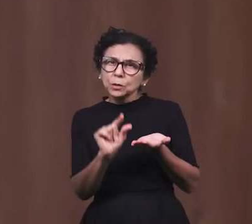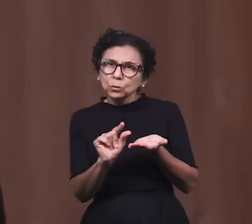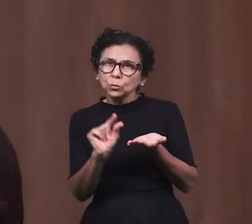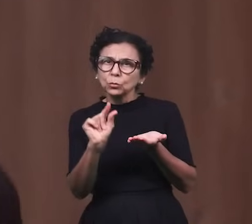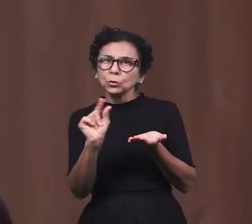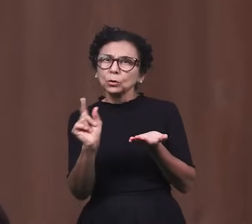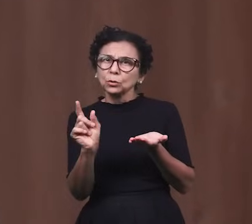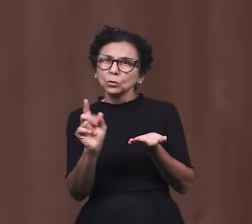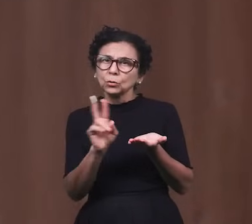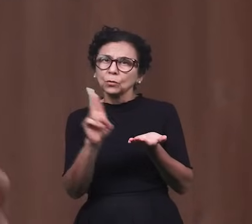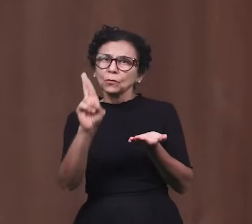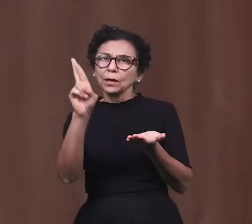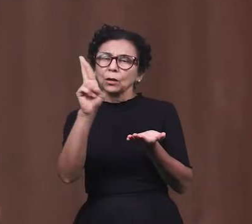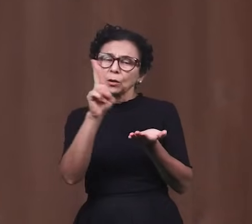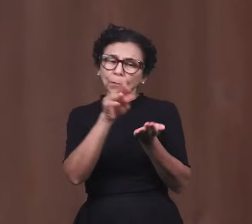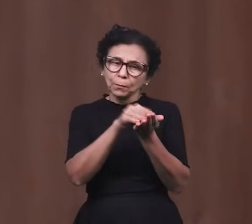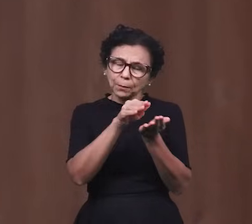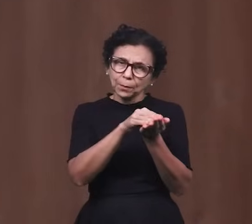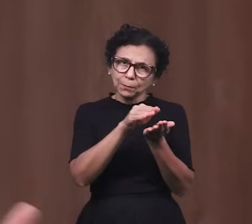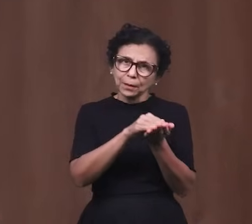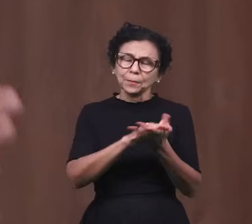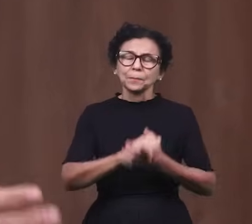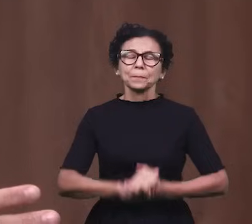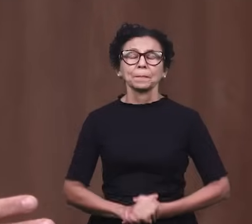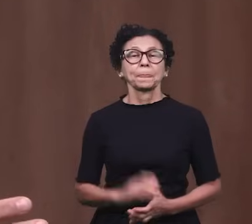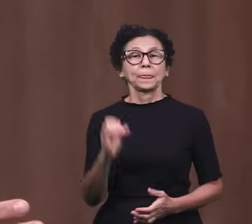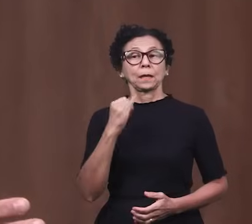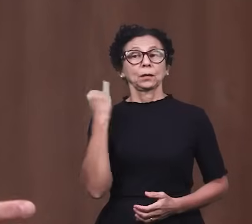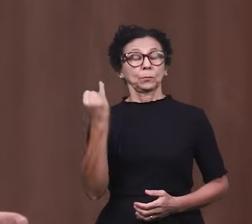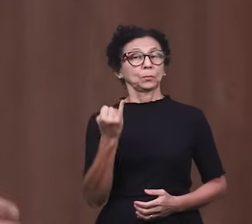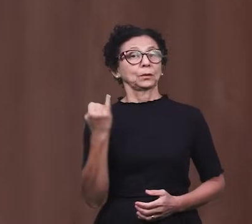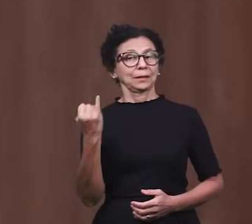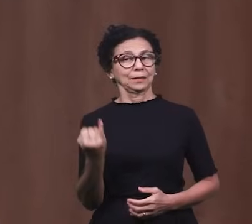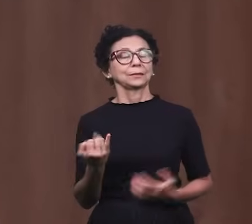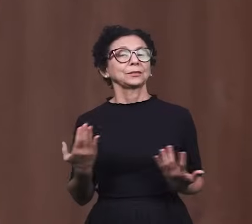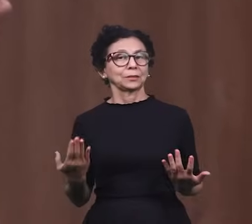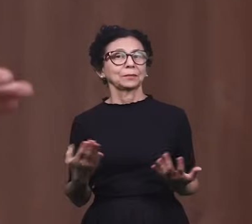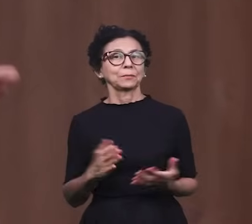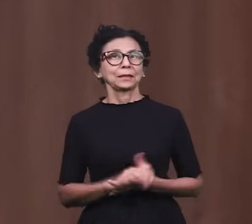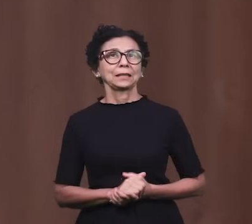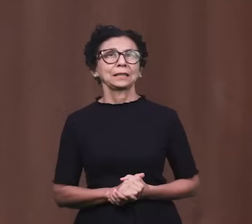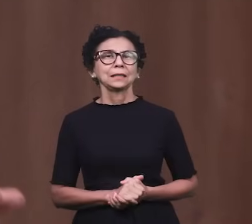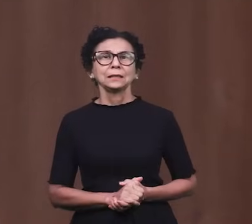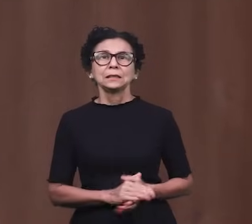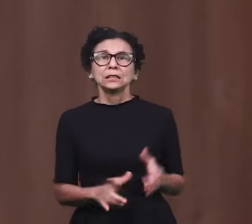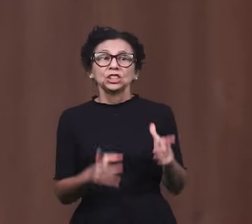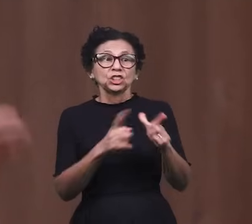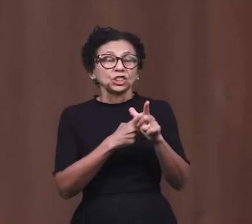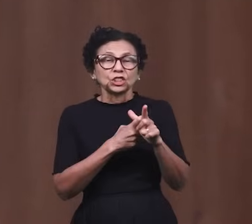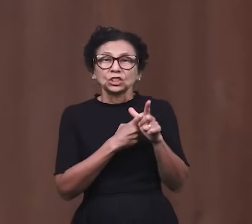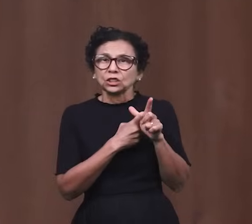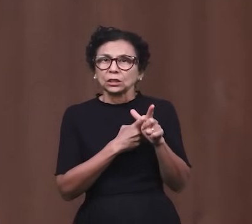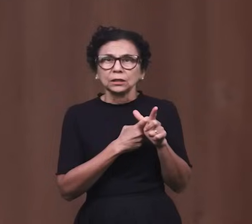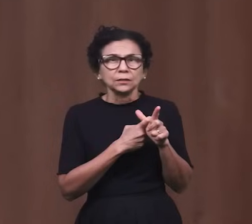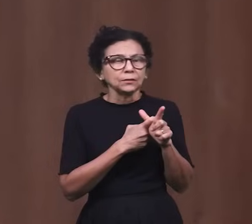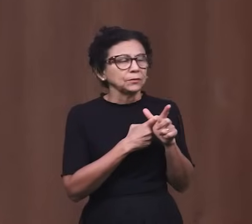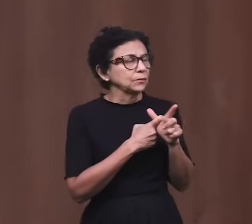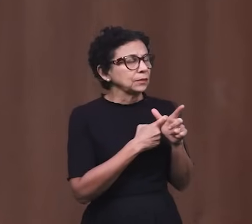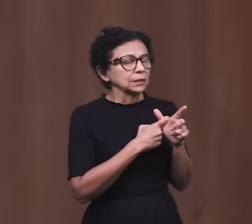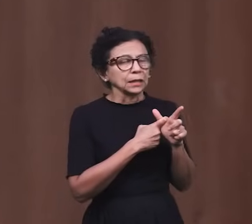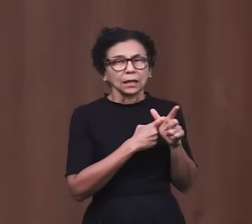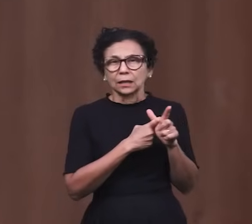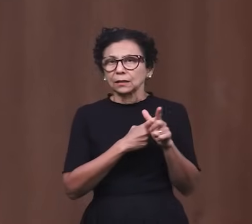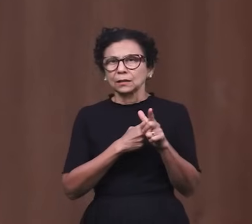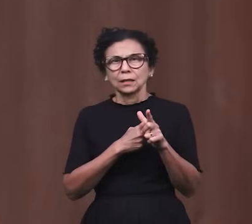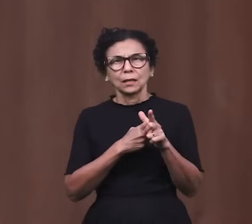poupança, depois você continua. O importante é você ter essa mentalidade financeira. Uma coisa que é importante dizer, que parece óbvio, não